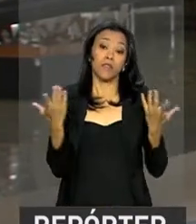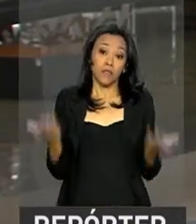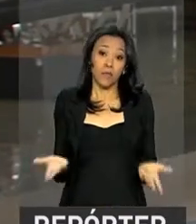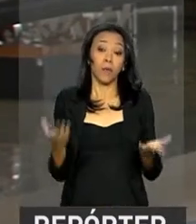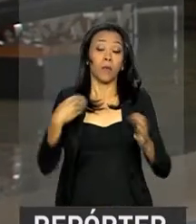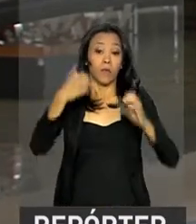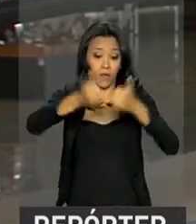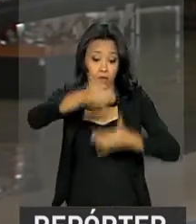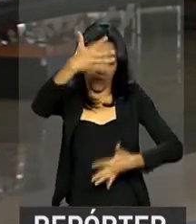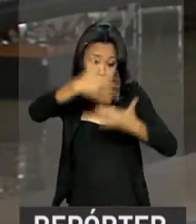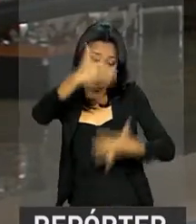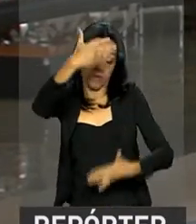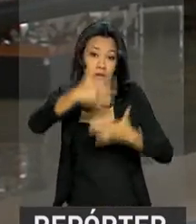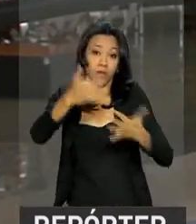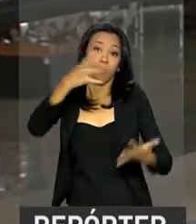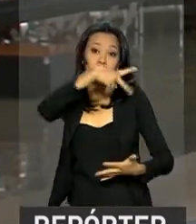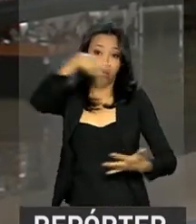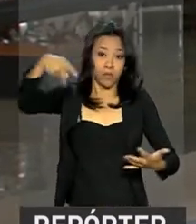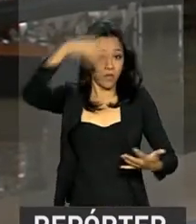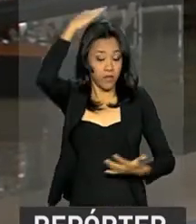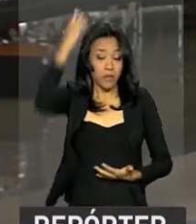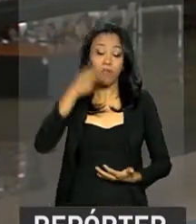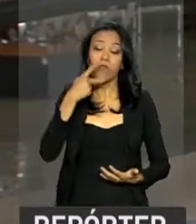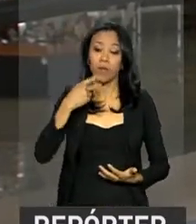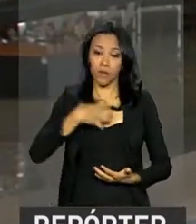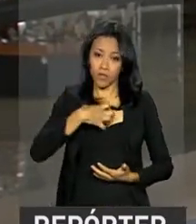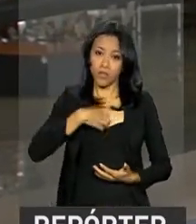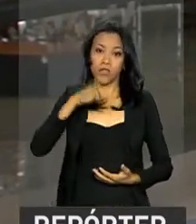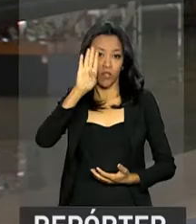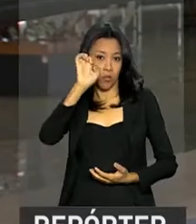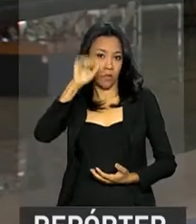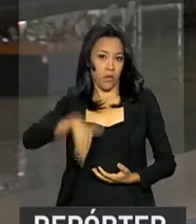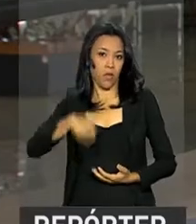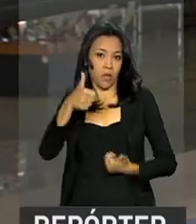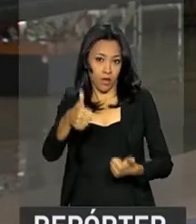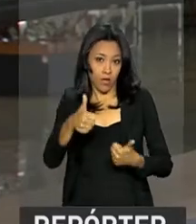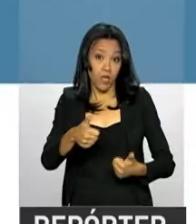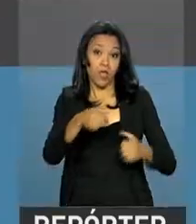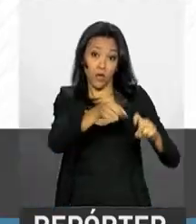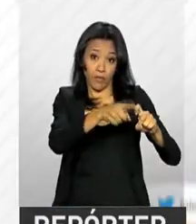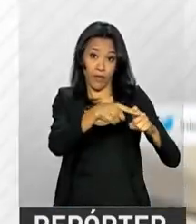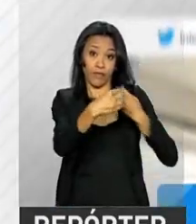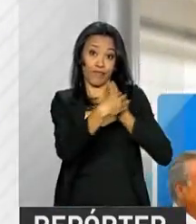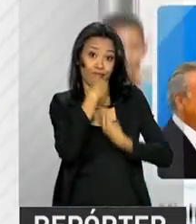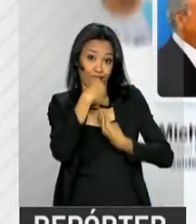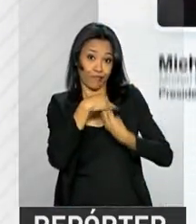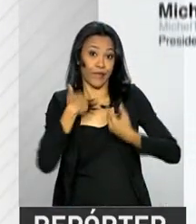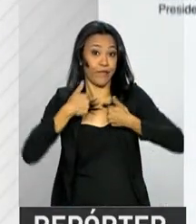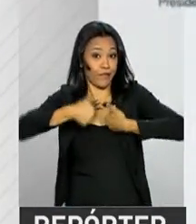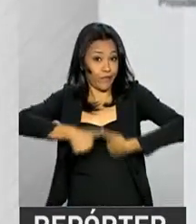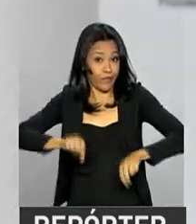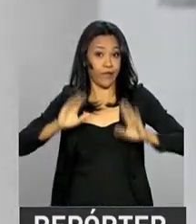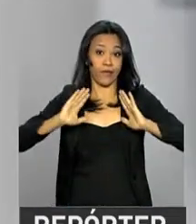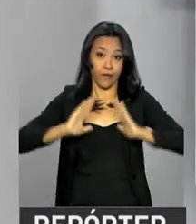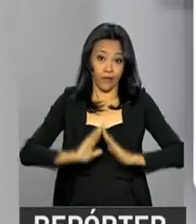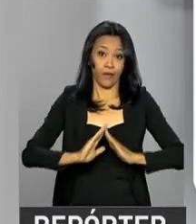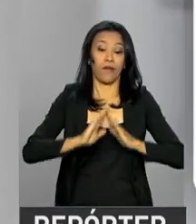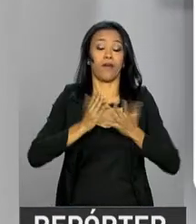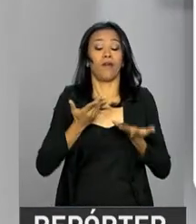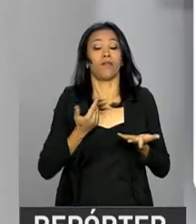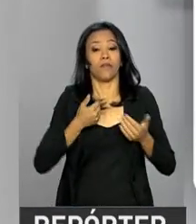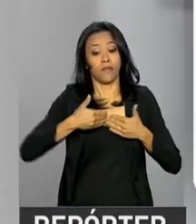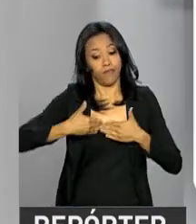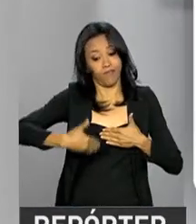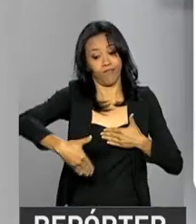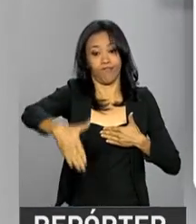disse que está bem e que a orientação médica é para que ele fique de repouso pelos próximos dias o